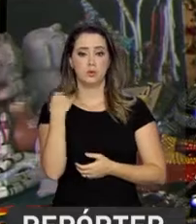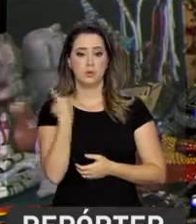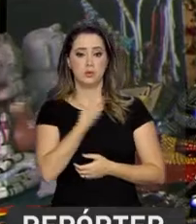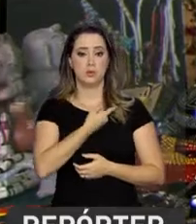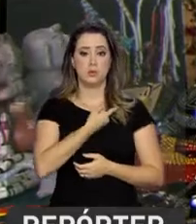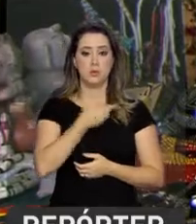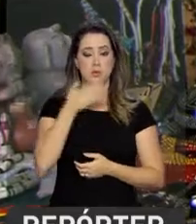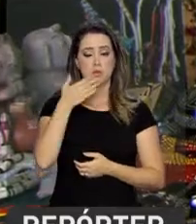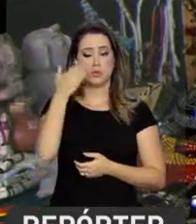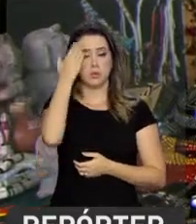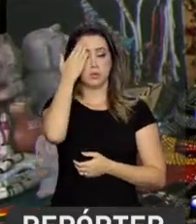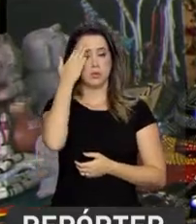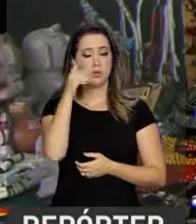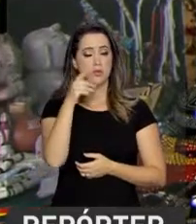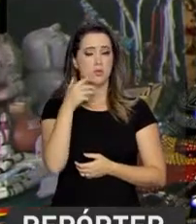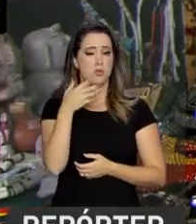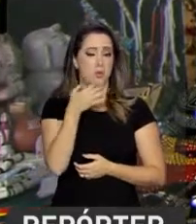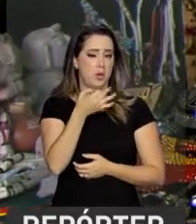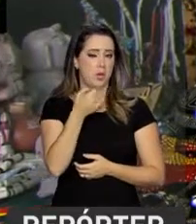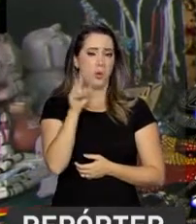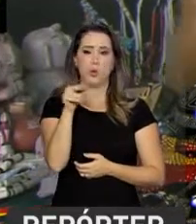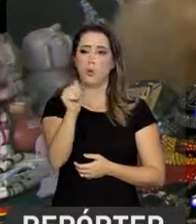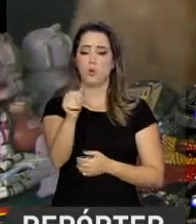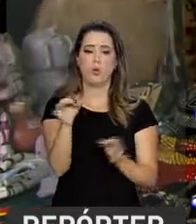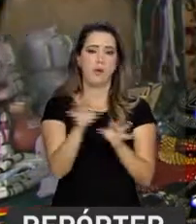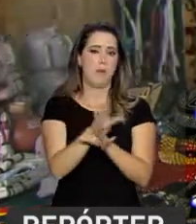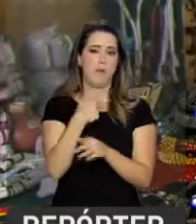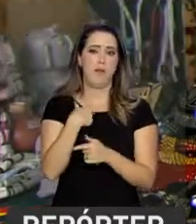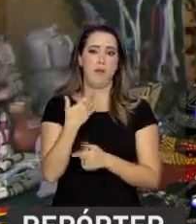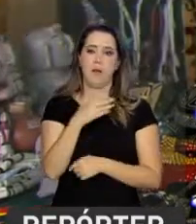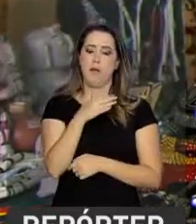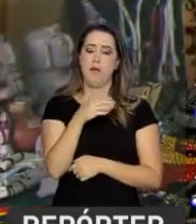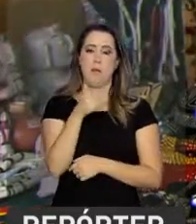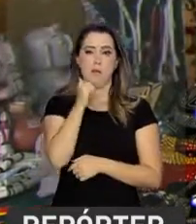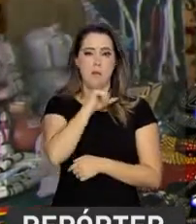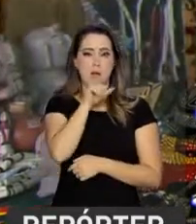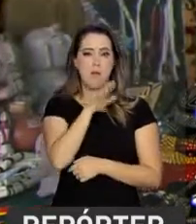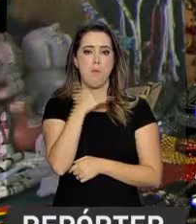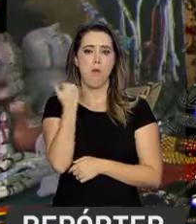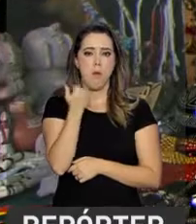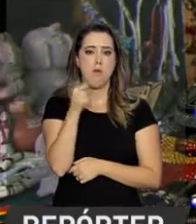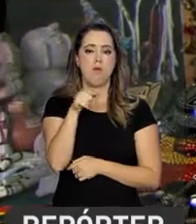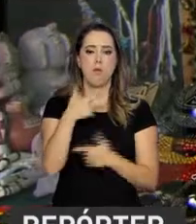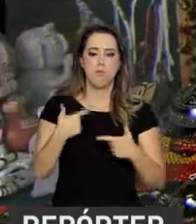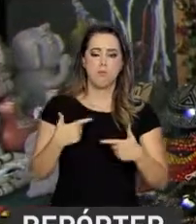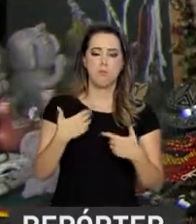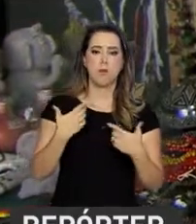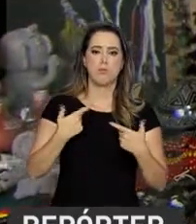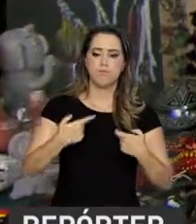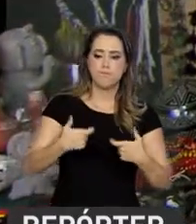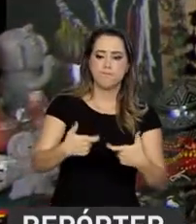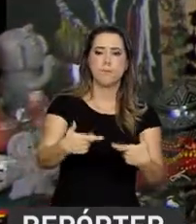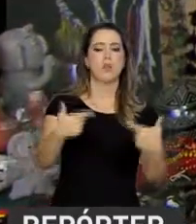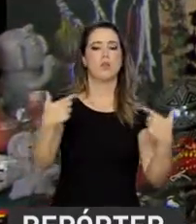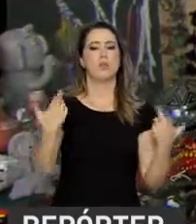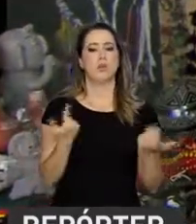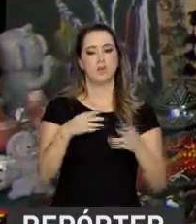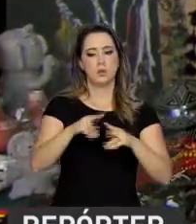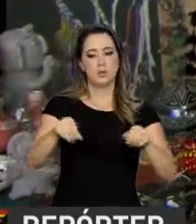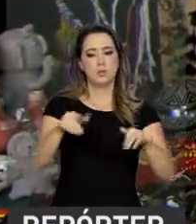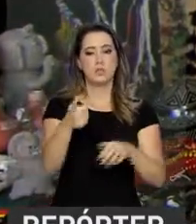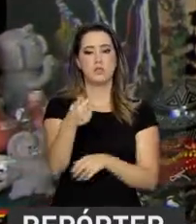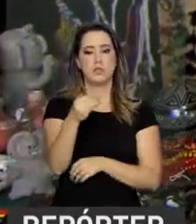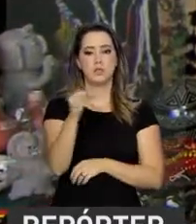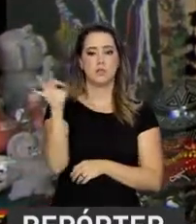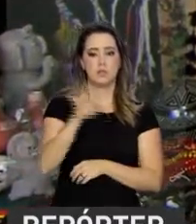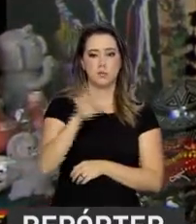os conflitos nunca iam acabar, né? Eu perdi minha mãe no conflito. Não só a minha mãe, como eu já te falei, 70% do meu